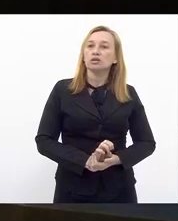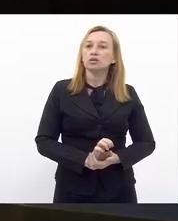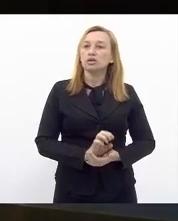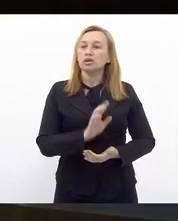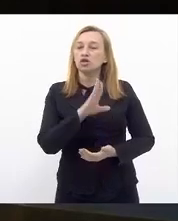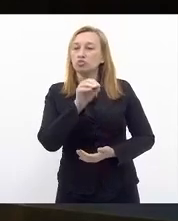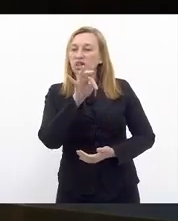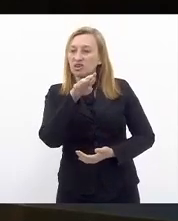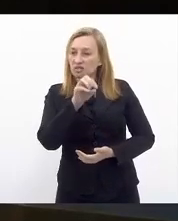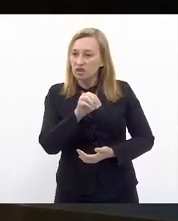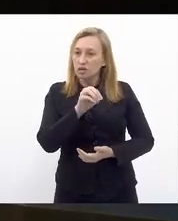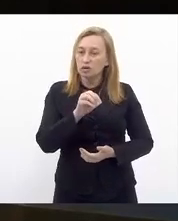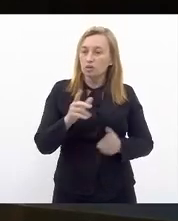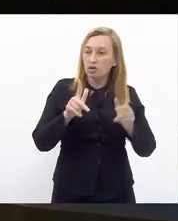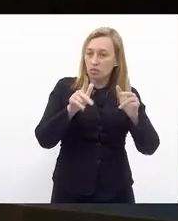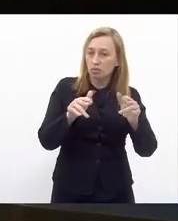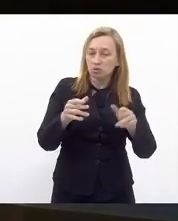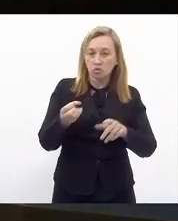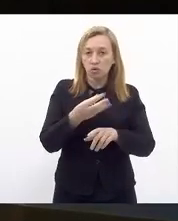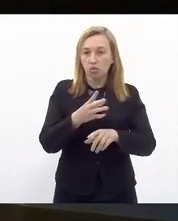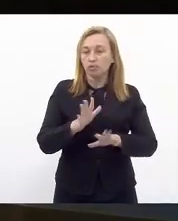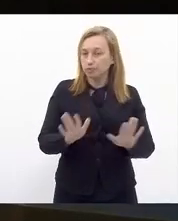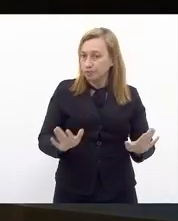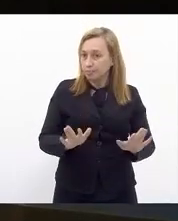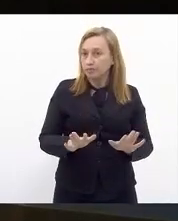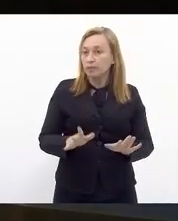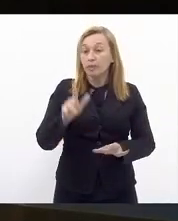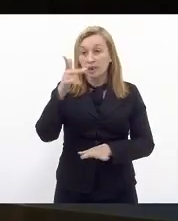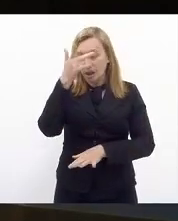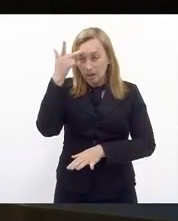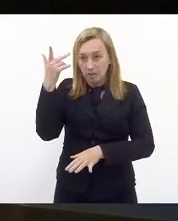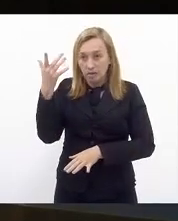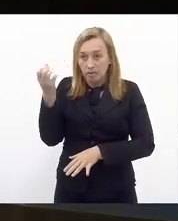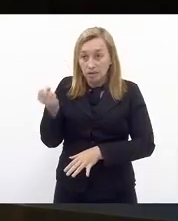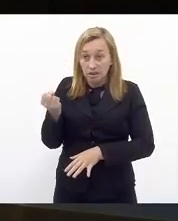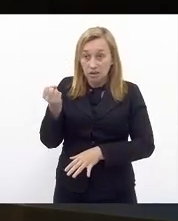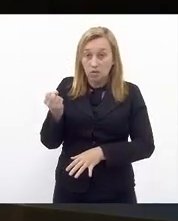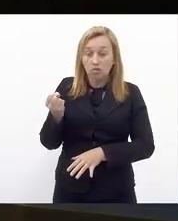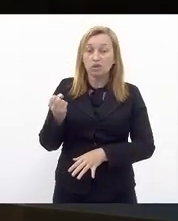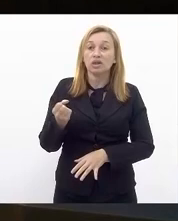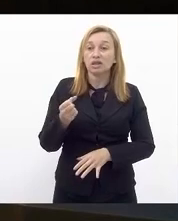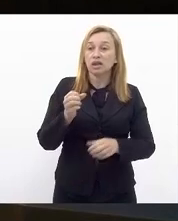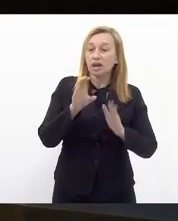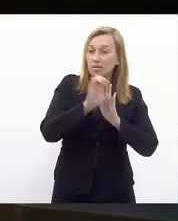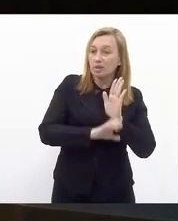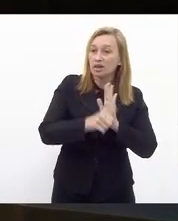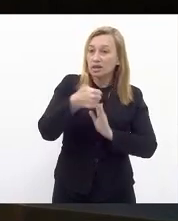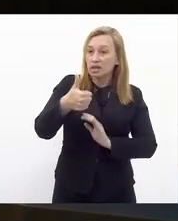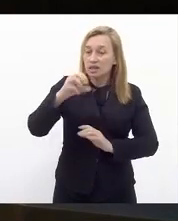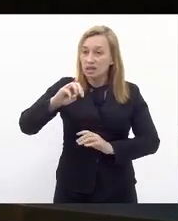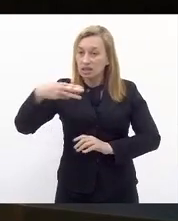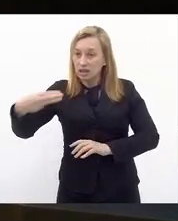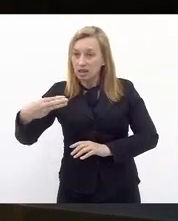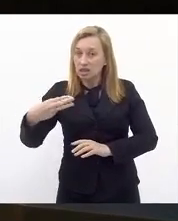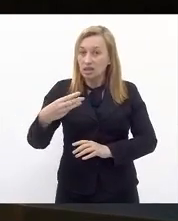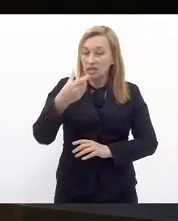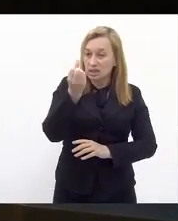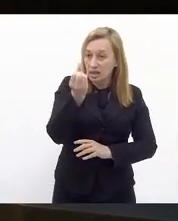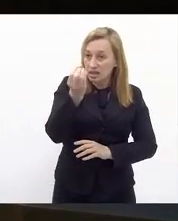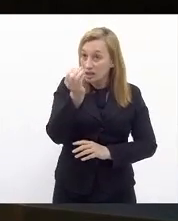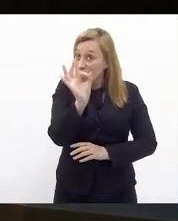seria para os novos tá porque a pensão como está na emenda 103 seria sessenta por cento